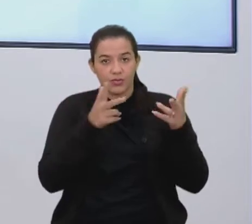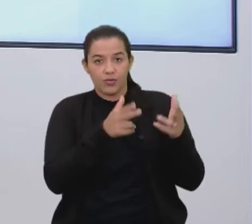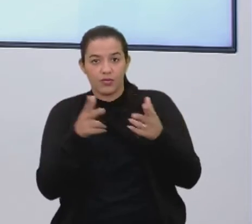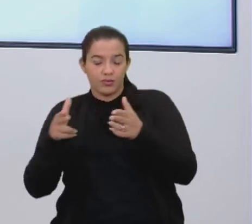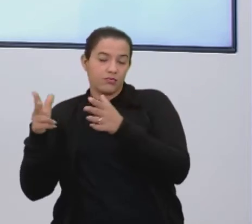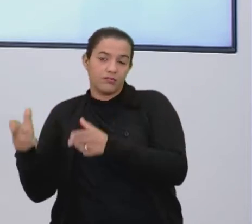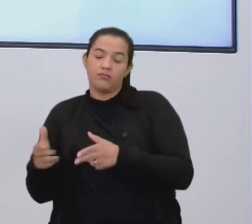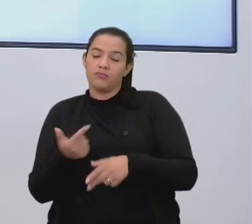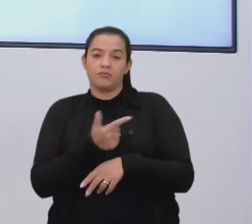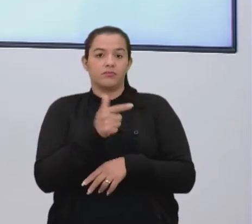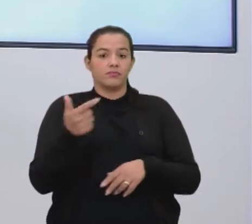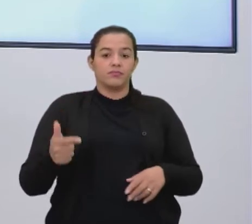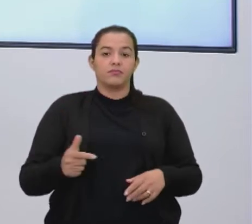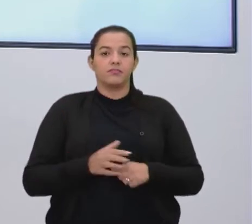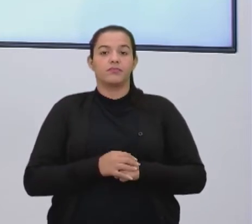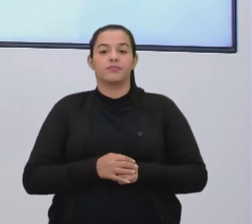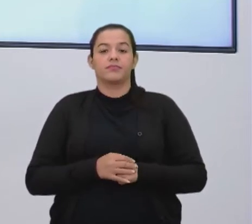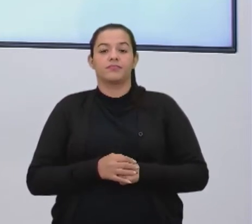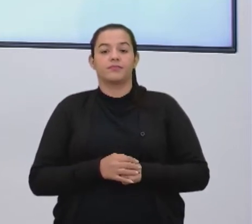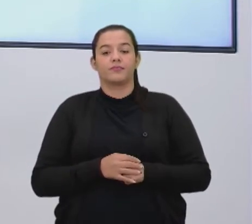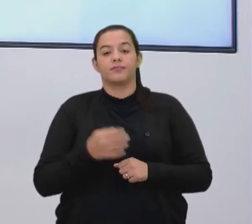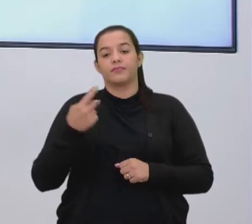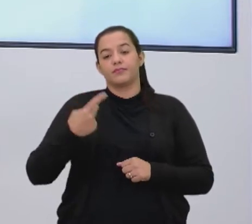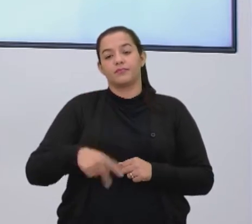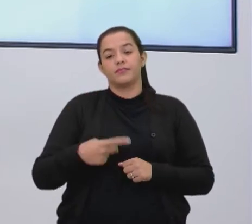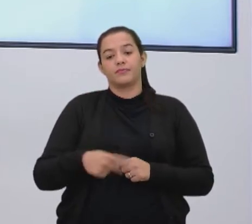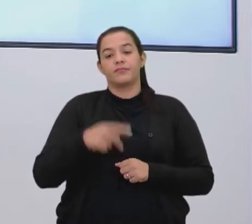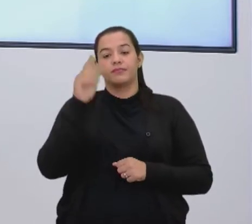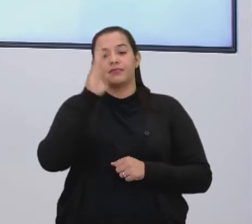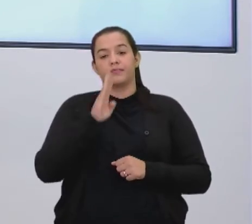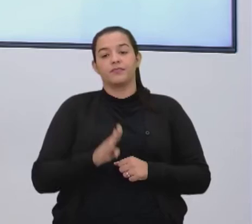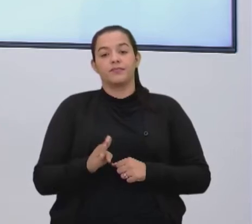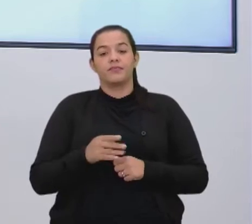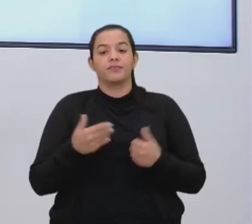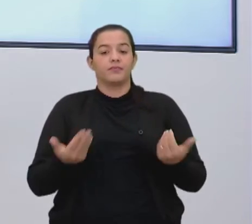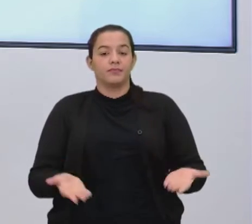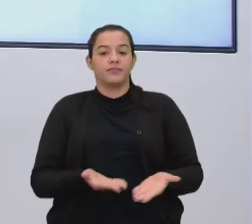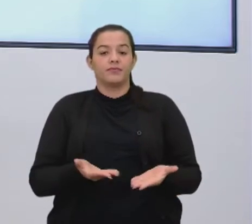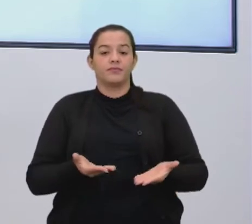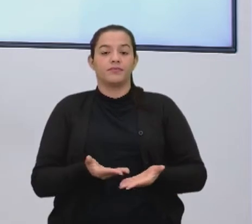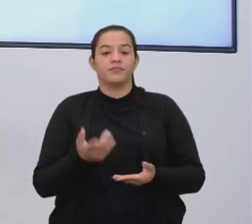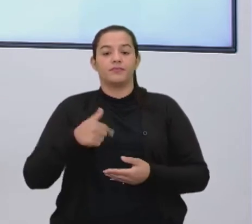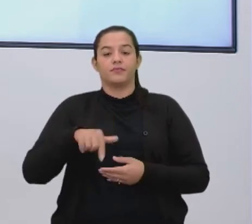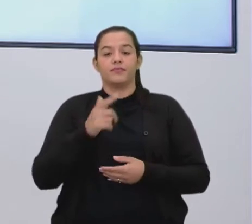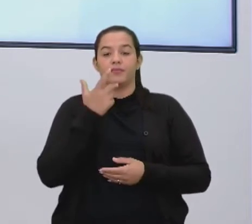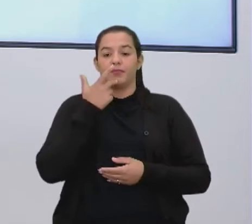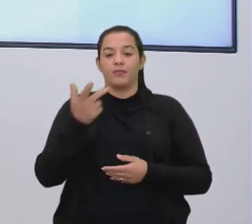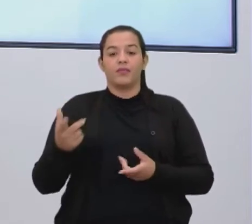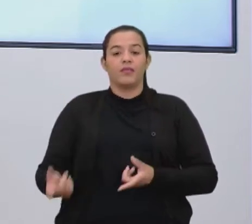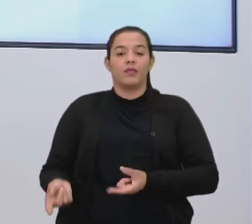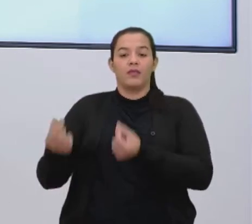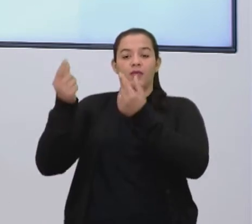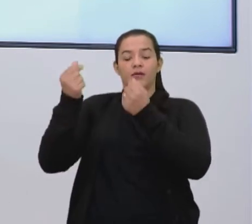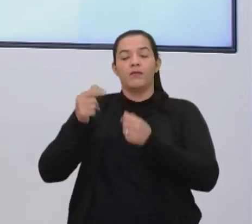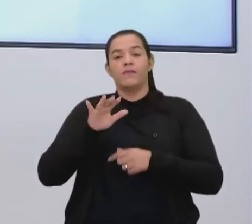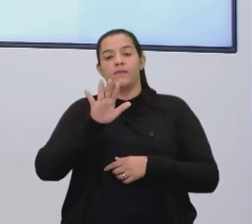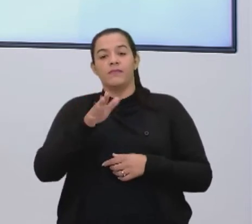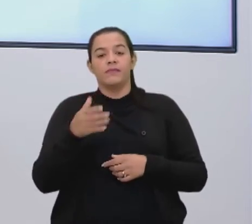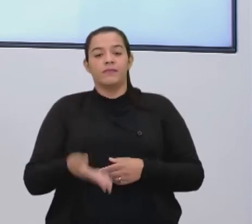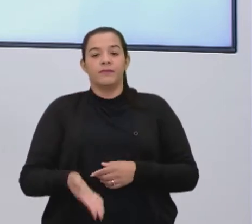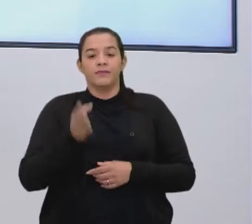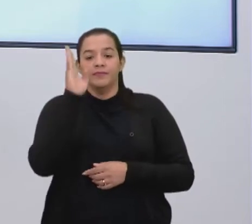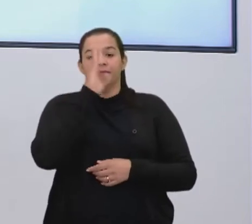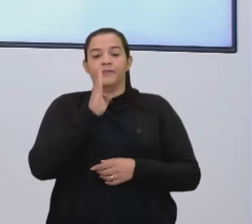Então, vamos dizer que no Brasil, no caso, né, provavelmente a gente está falando de países mais ricos do que o Brasil, mas vamos colocar o